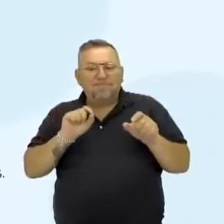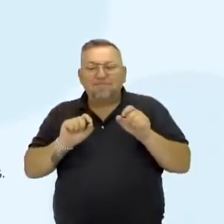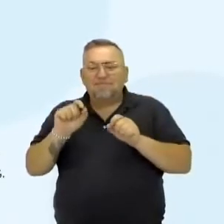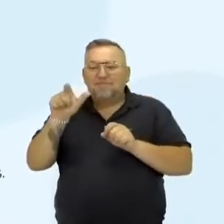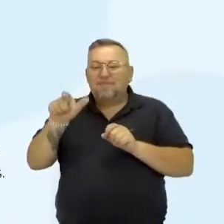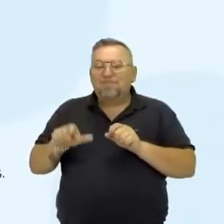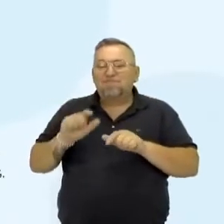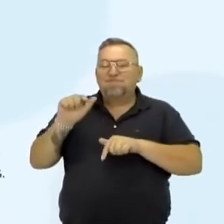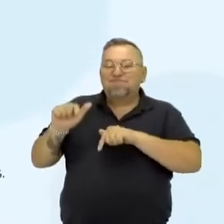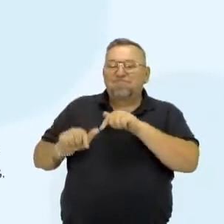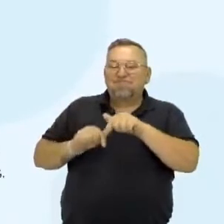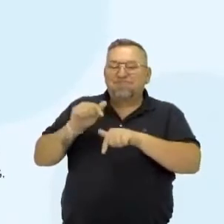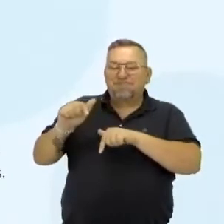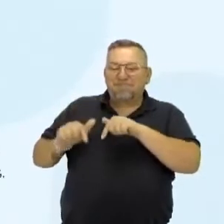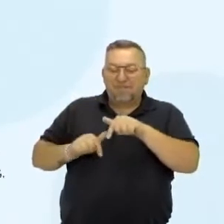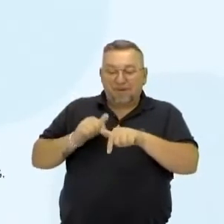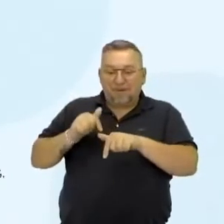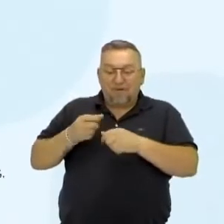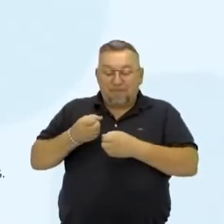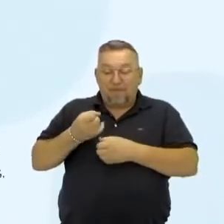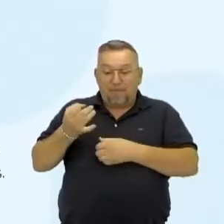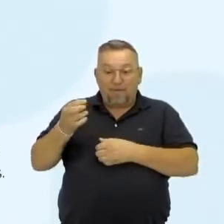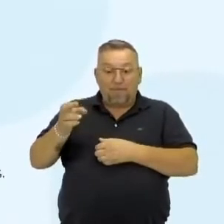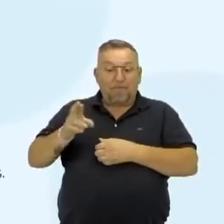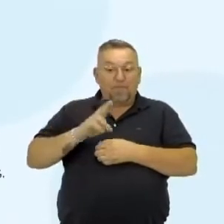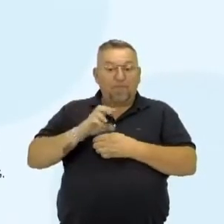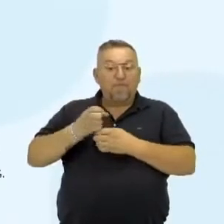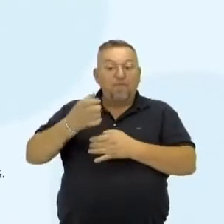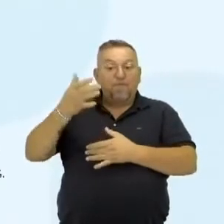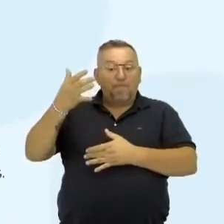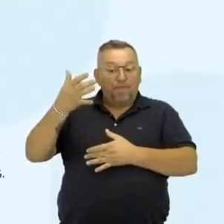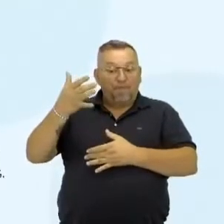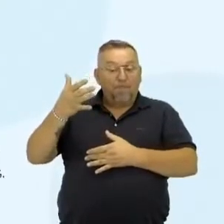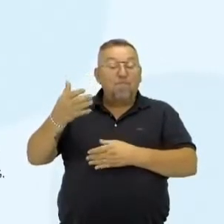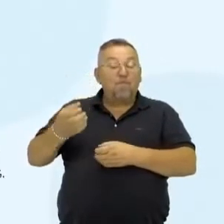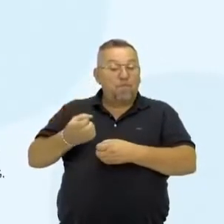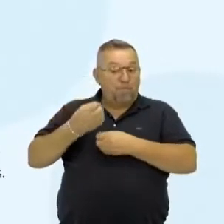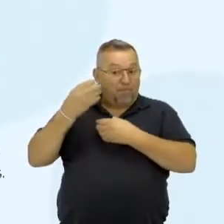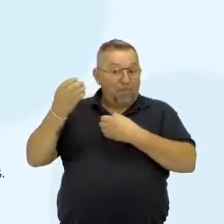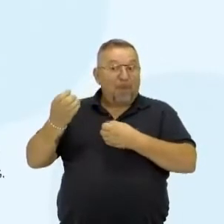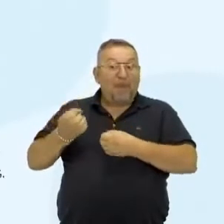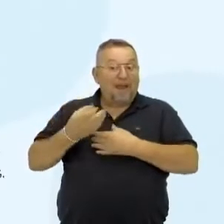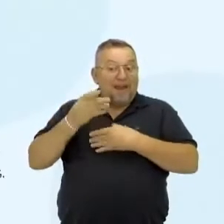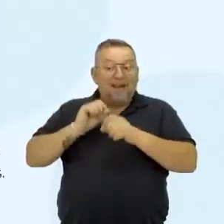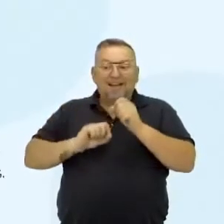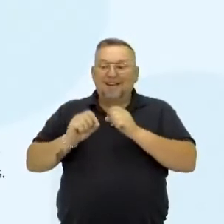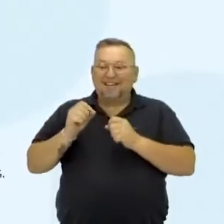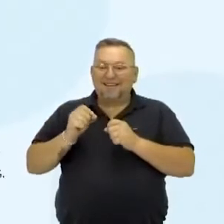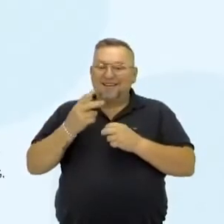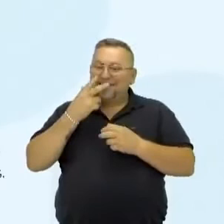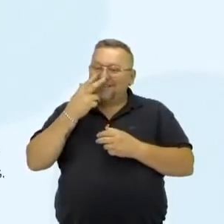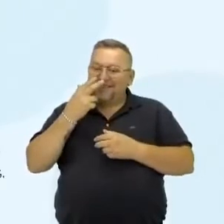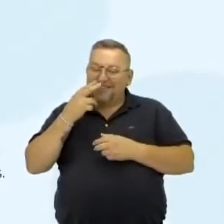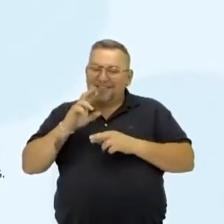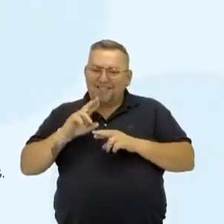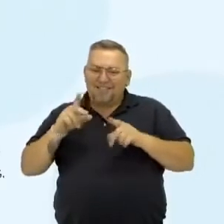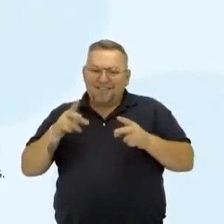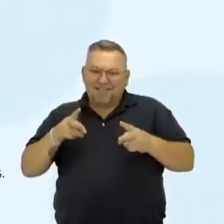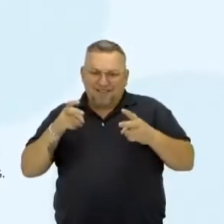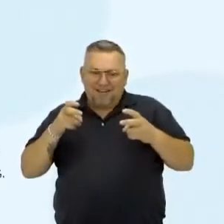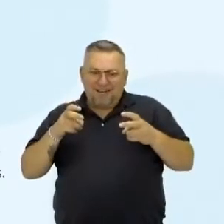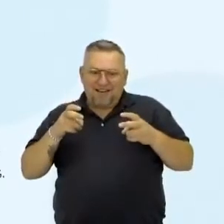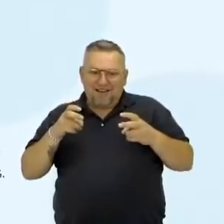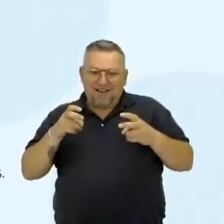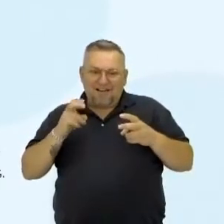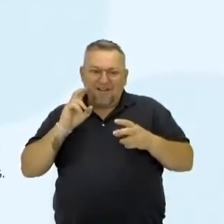nestas obras, Então, eu vou deixar alguns segundos para que vocês me tragam essa informação. Quais semelhanças e diferenças você consegue